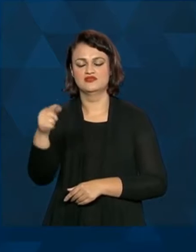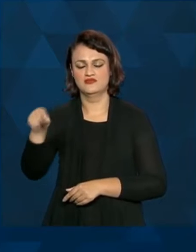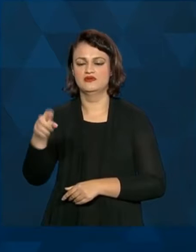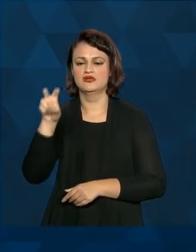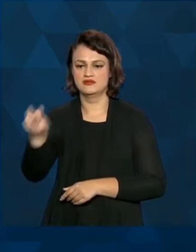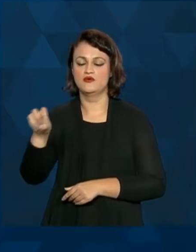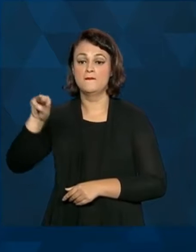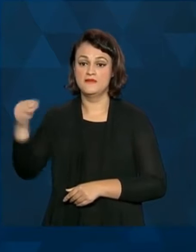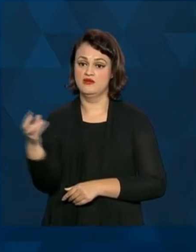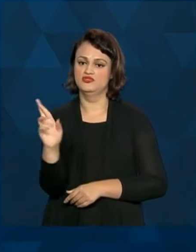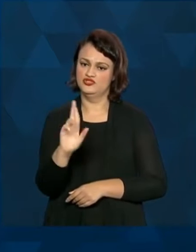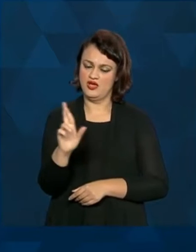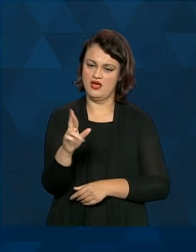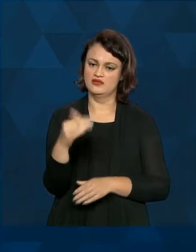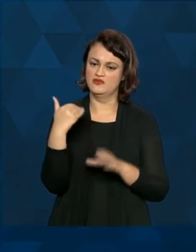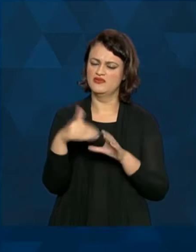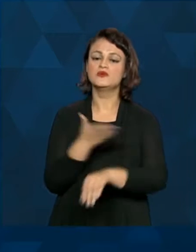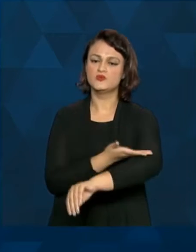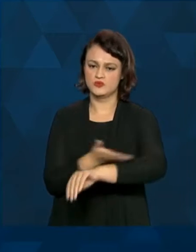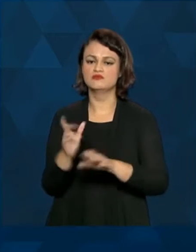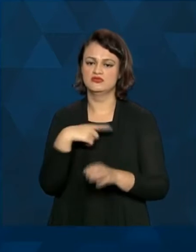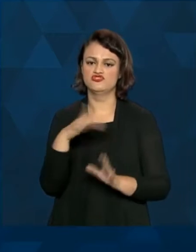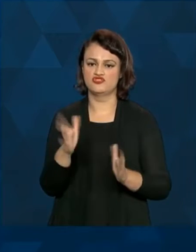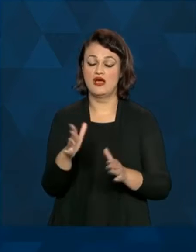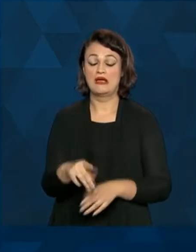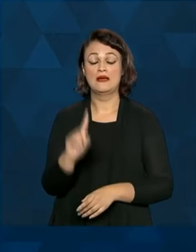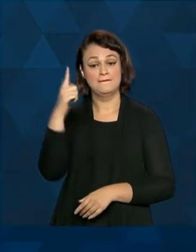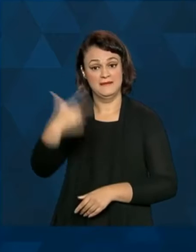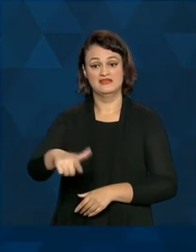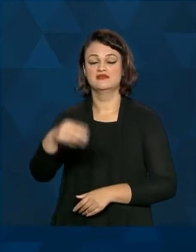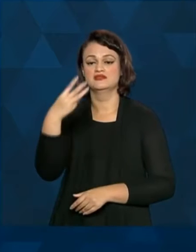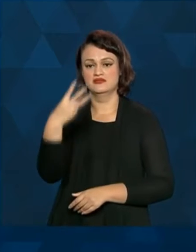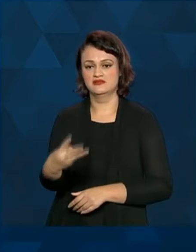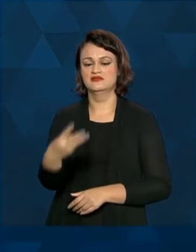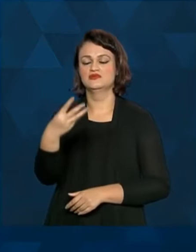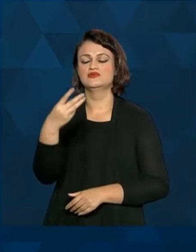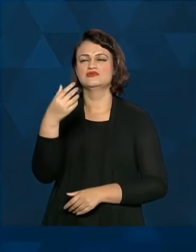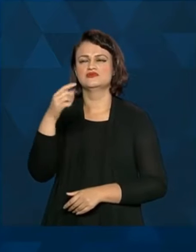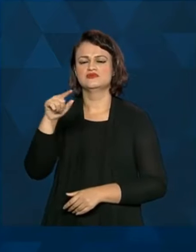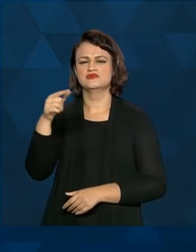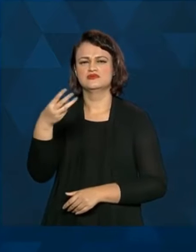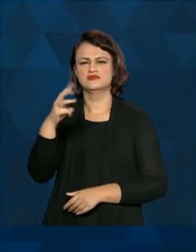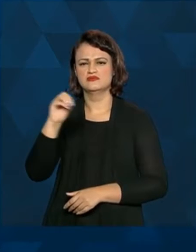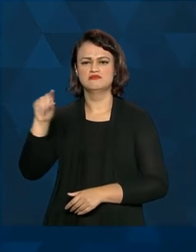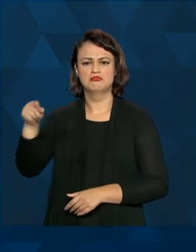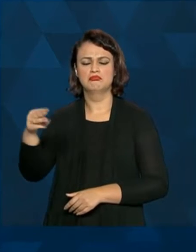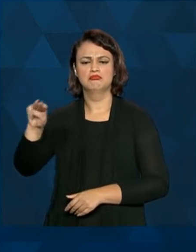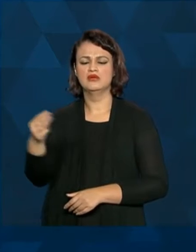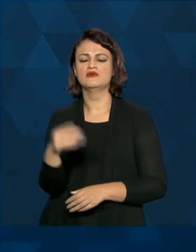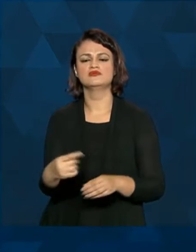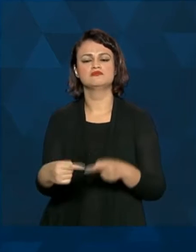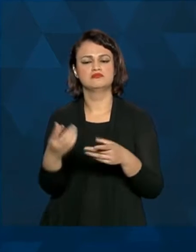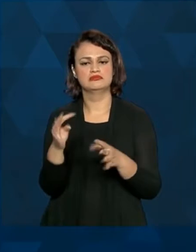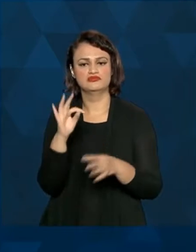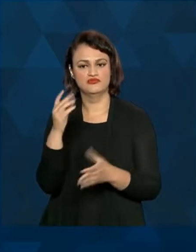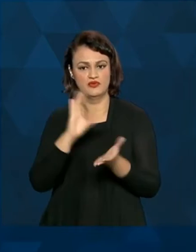777,5 milhões de reais como rotina e 300,3 milhões exclusivos para o enfrentamento à